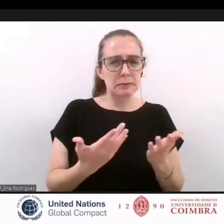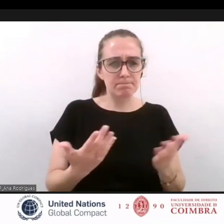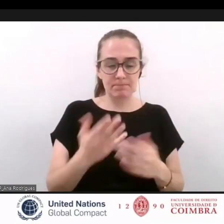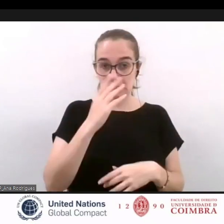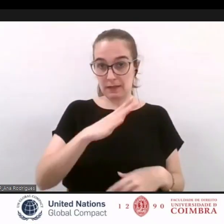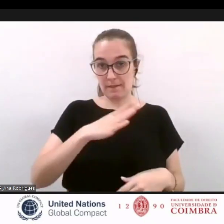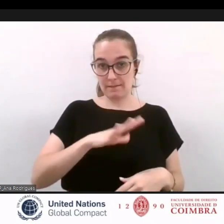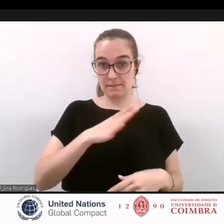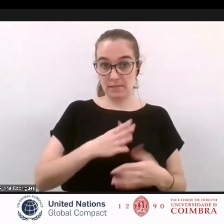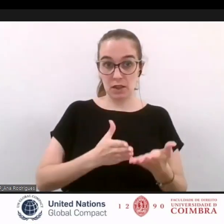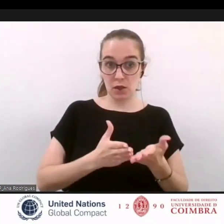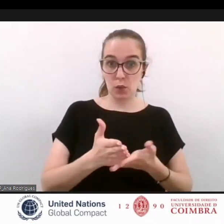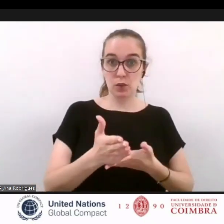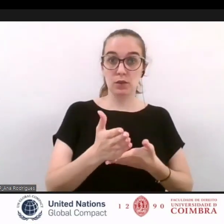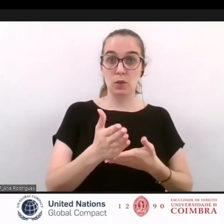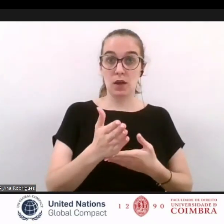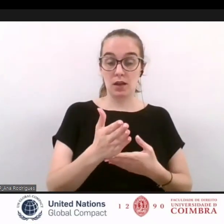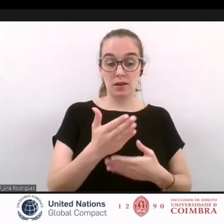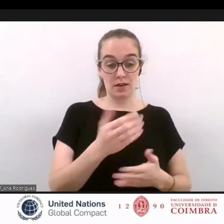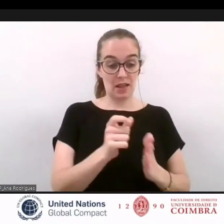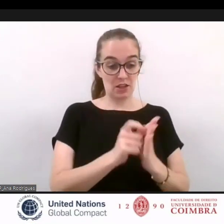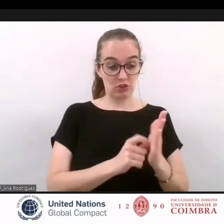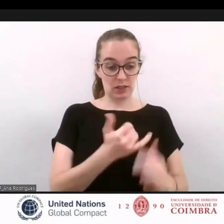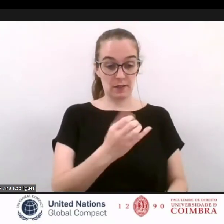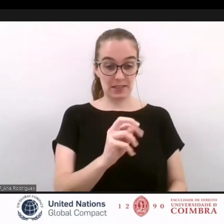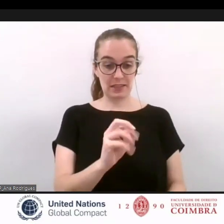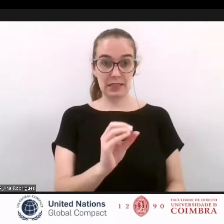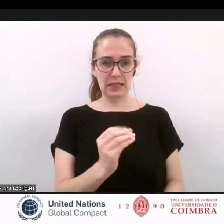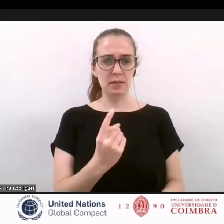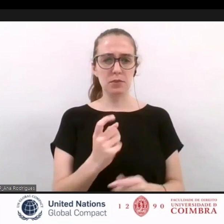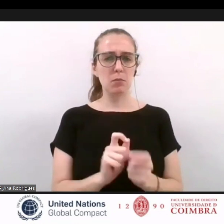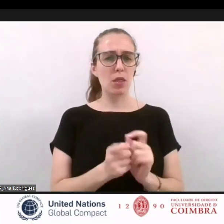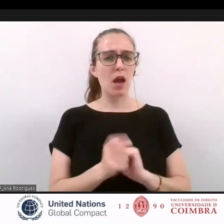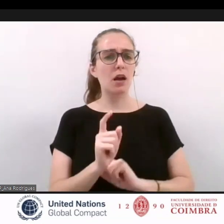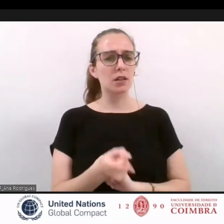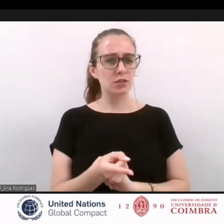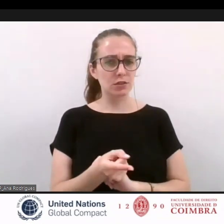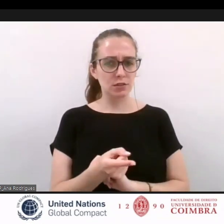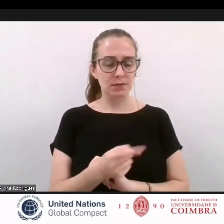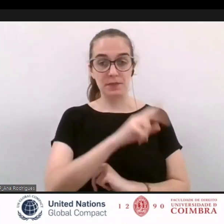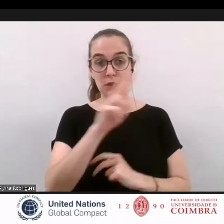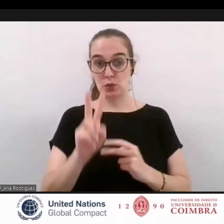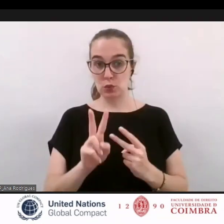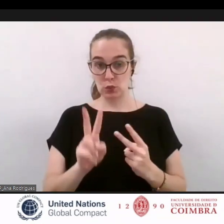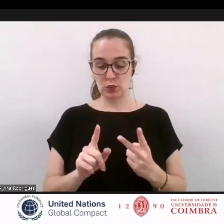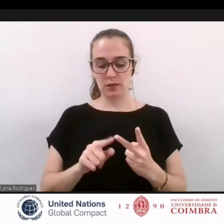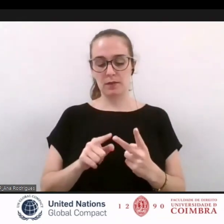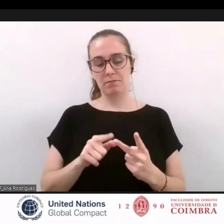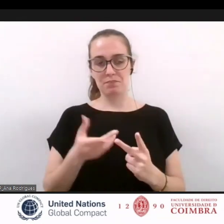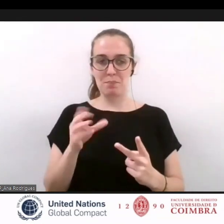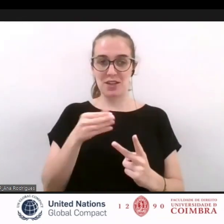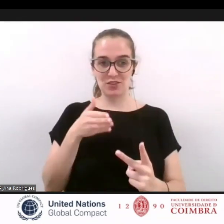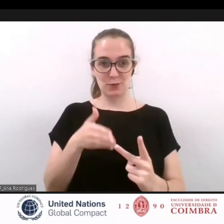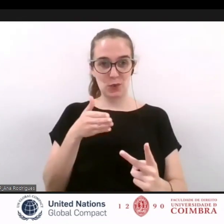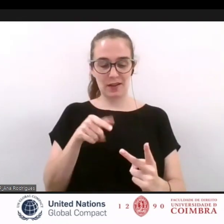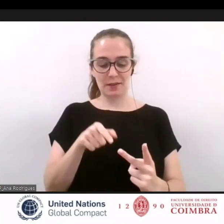prosseguir, para se implementar a Agenda 2030 e prosseguir os Objetivos de Desenvolvimento Sustentável. E a segunda, mais focada, quais